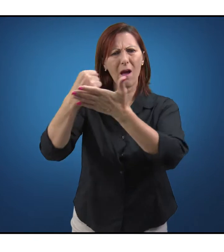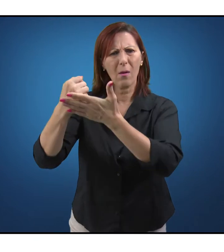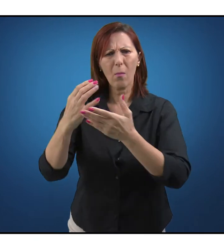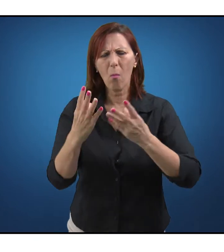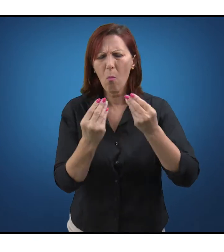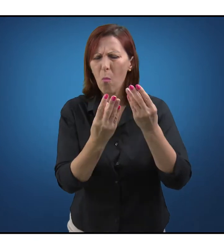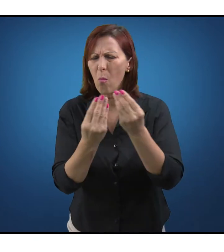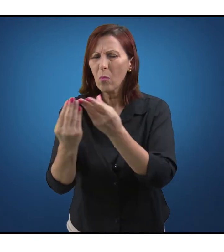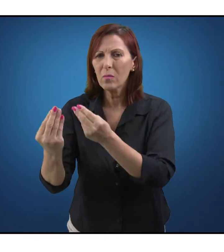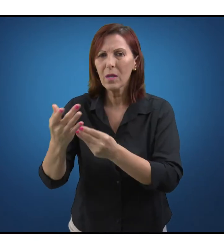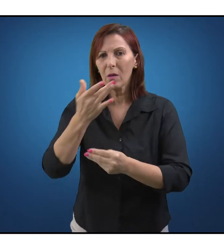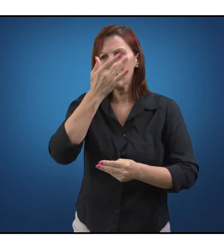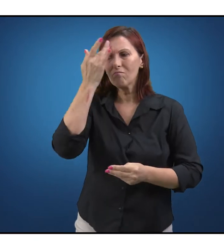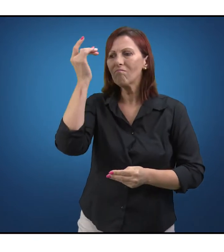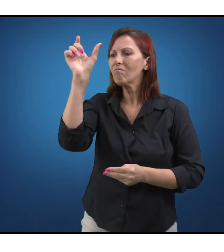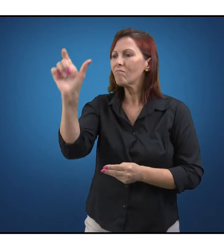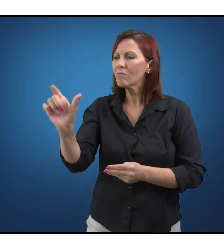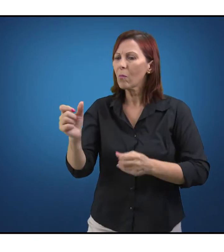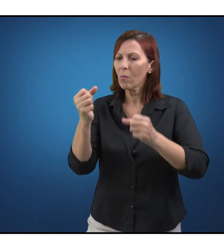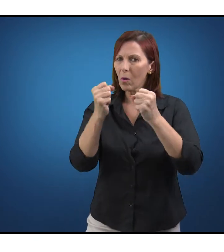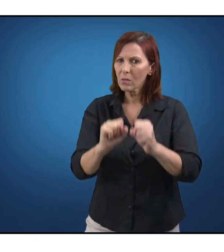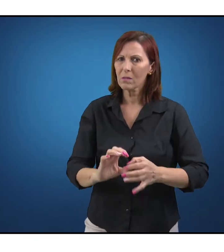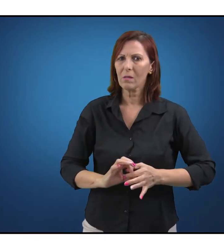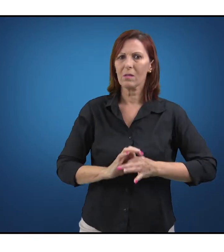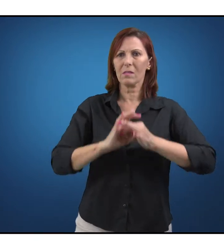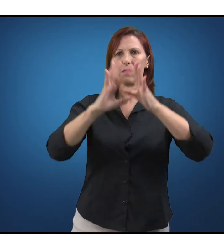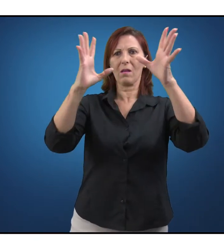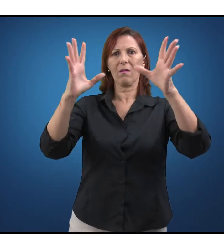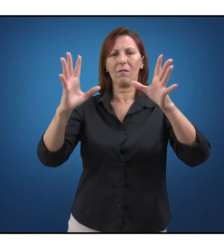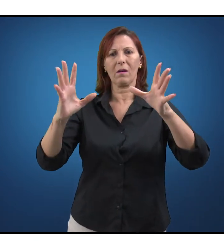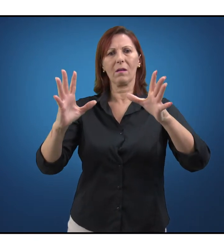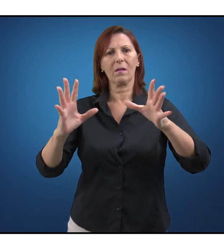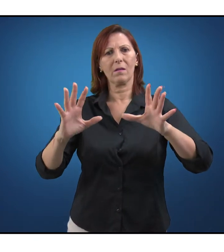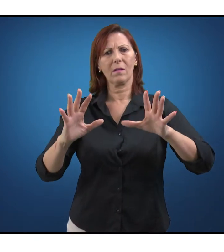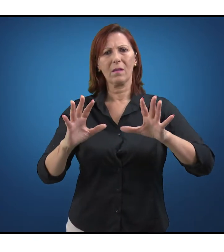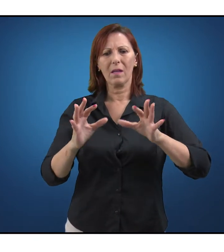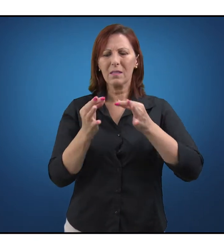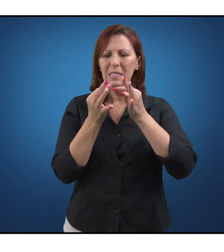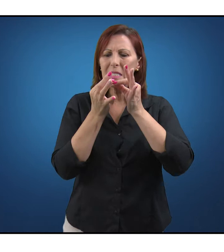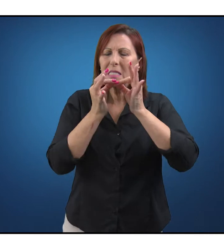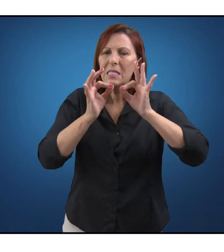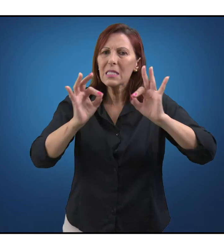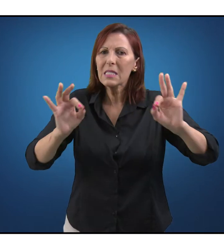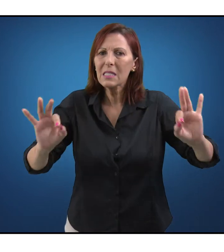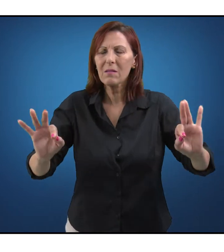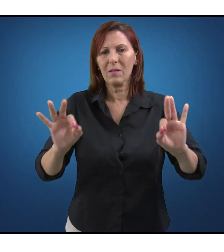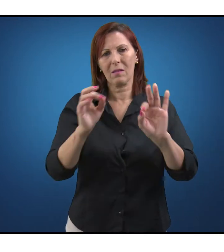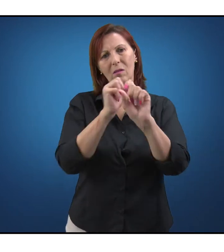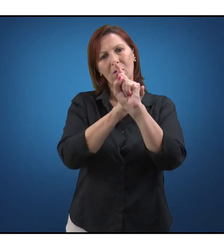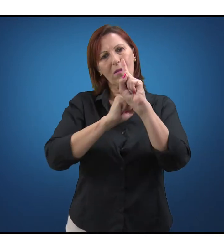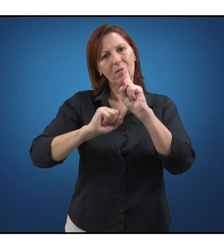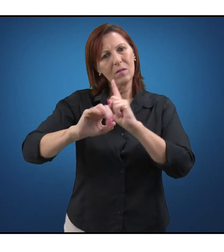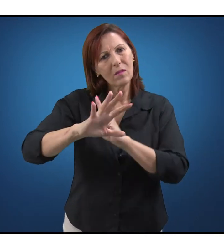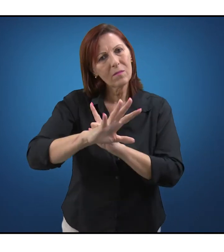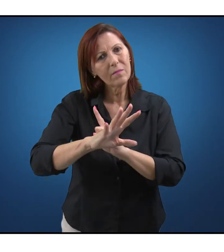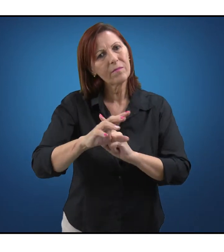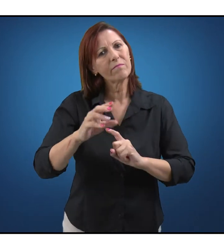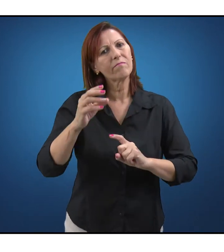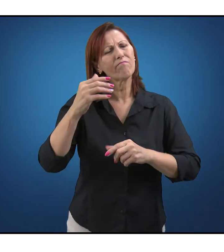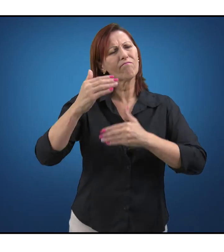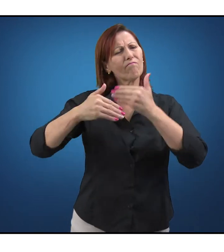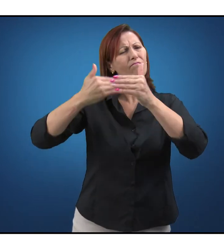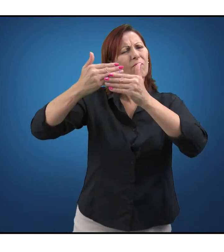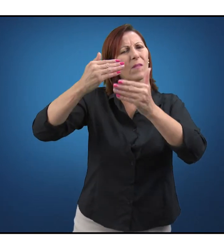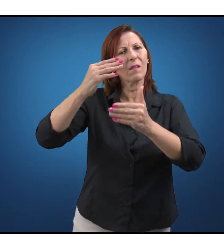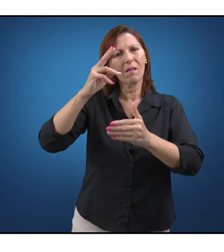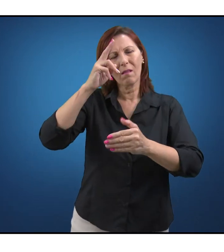que nós, sujeitos, possamos salvar, muitas vezes, as fragilidades que essa sociedade ao longo do tempo se desgastou